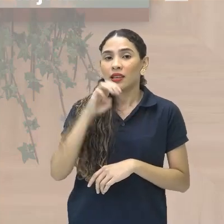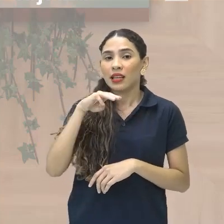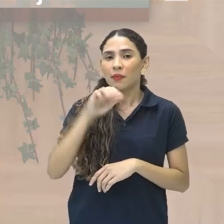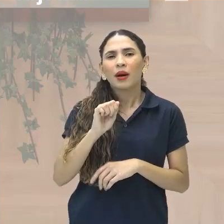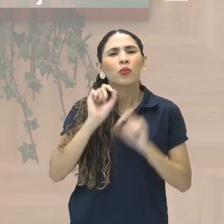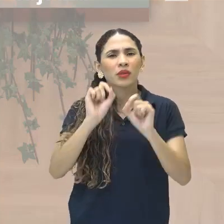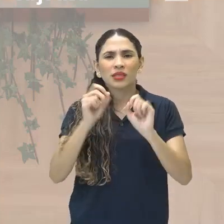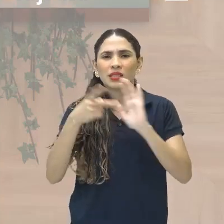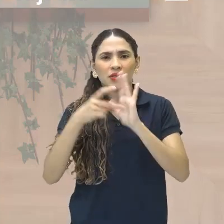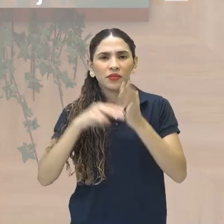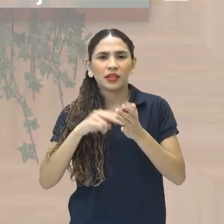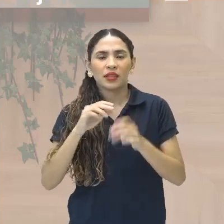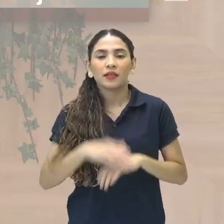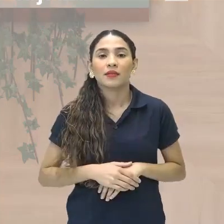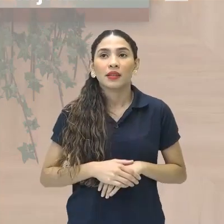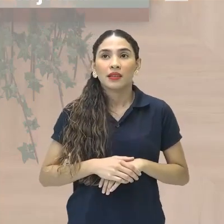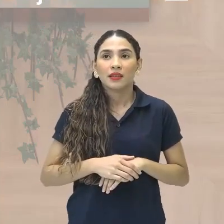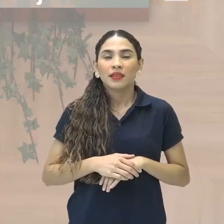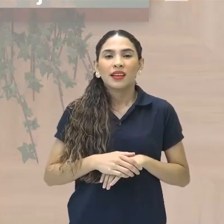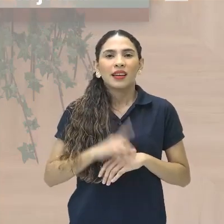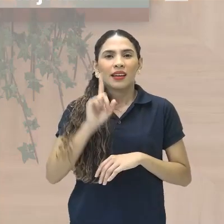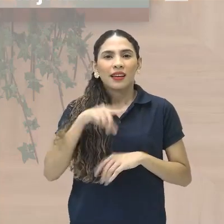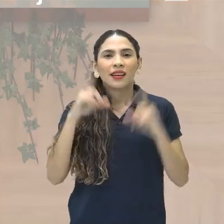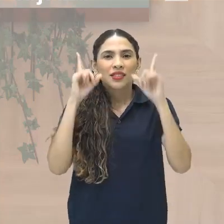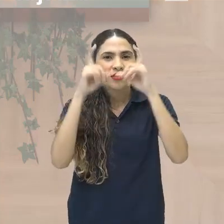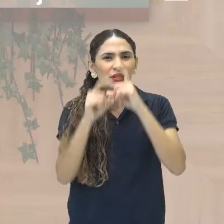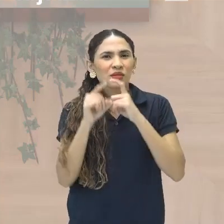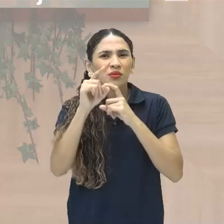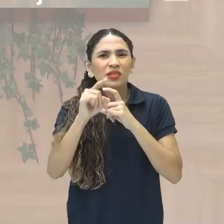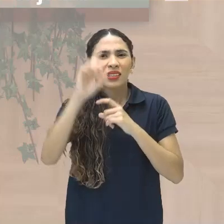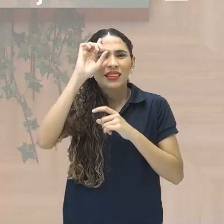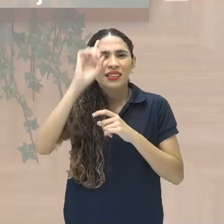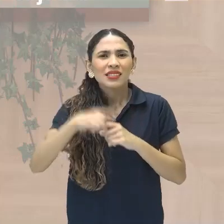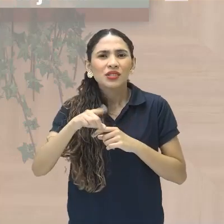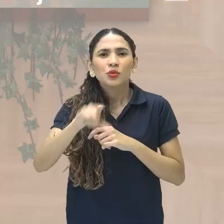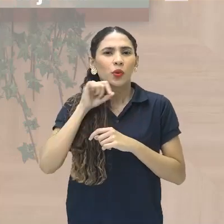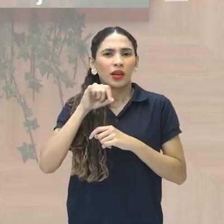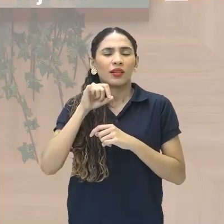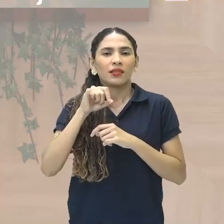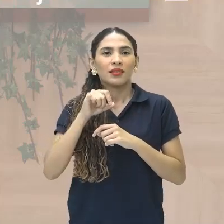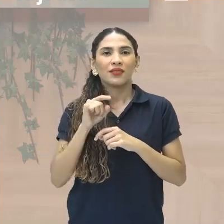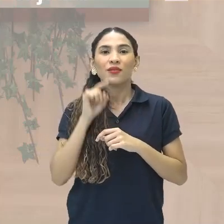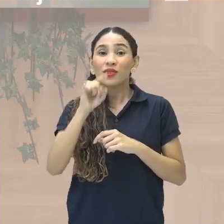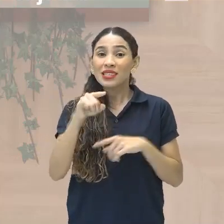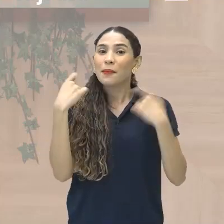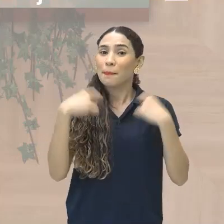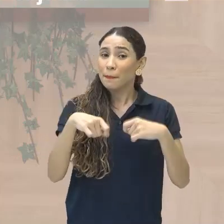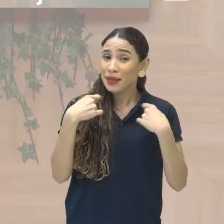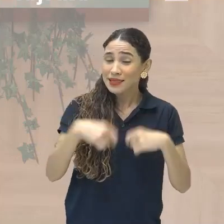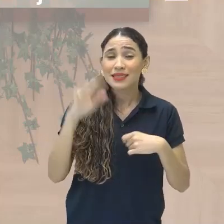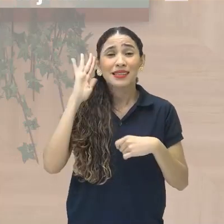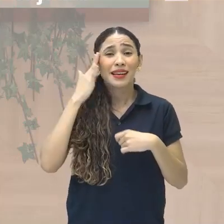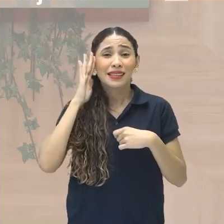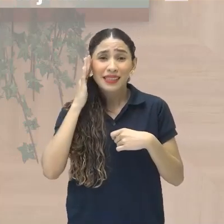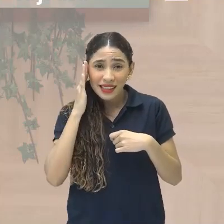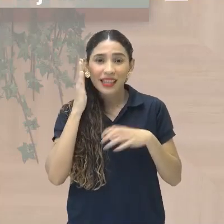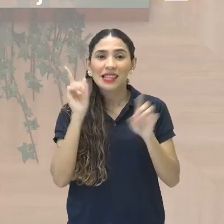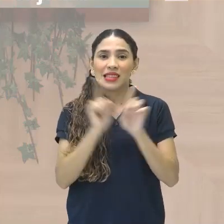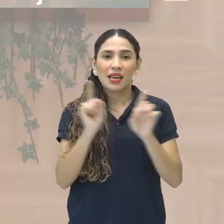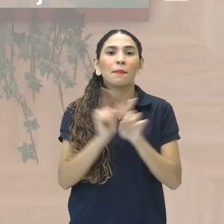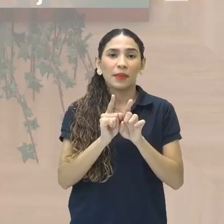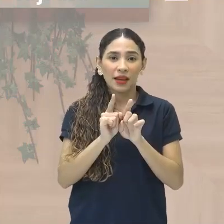dilema? É algo difícil de você decidir, de você escolher. E você precisa entender bem